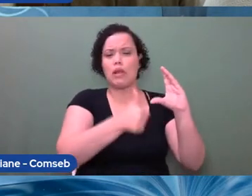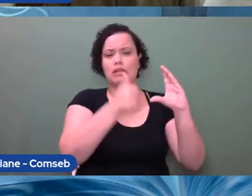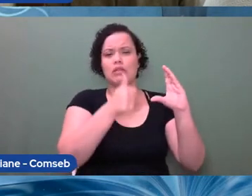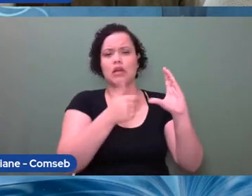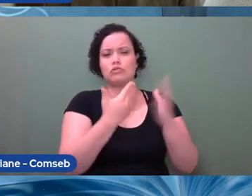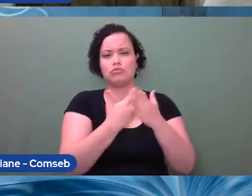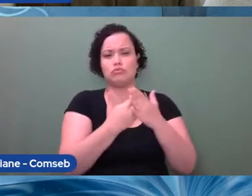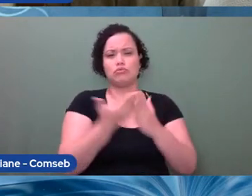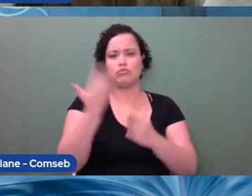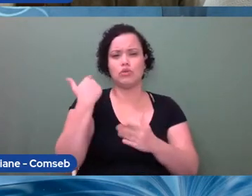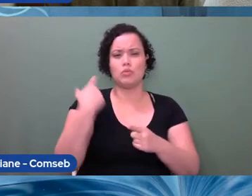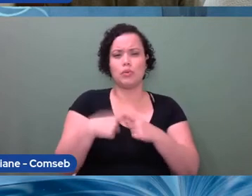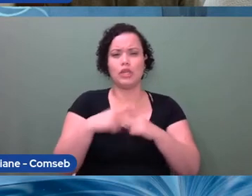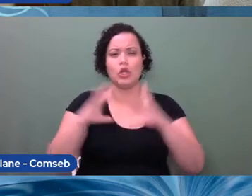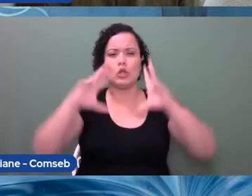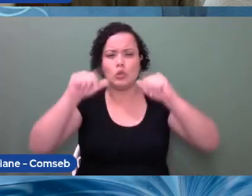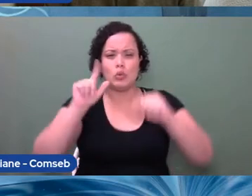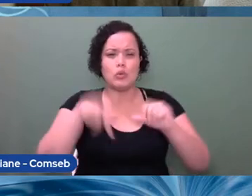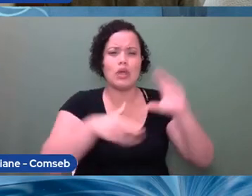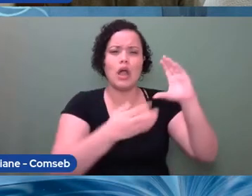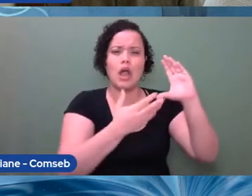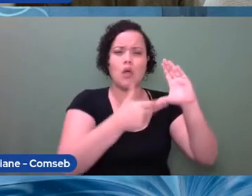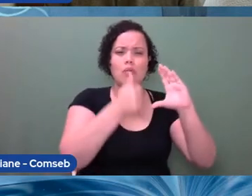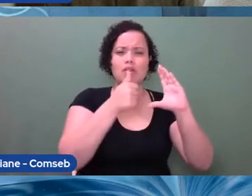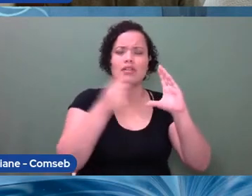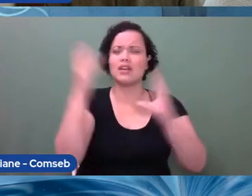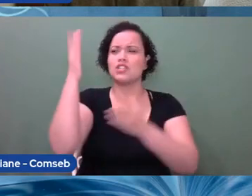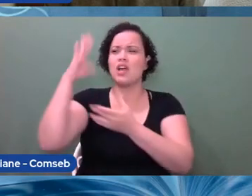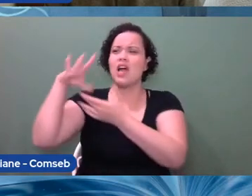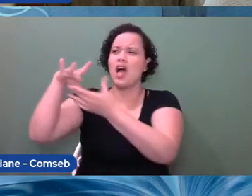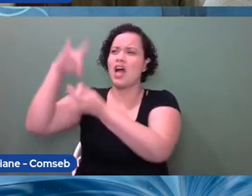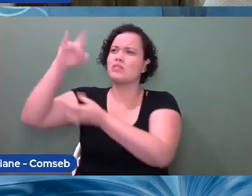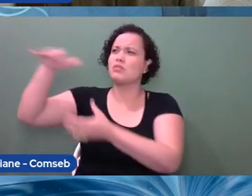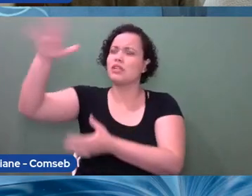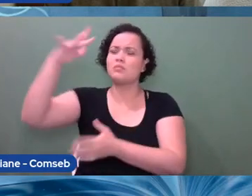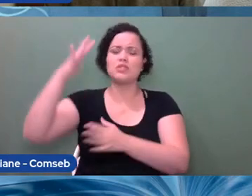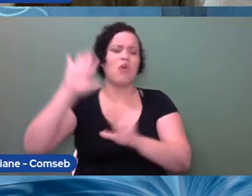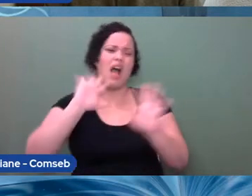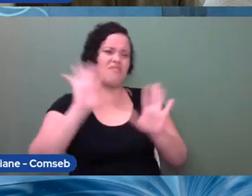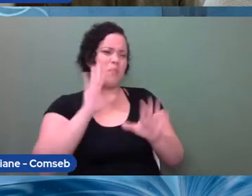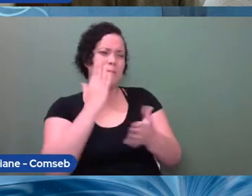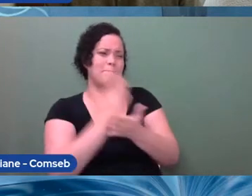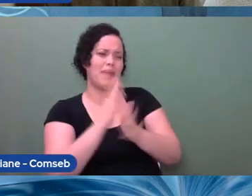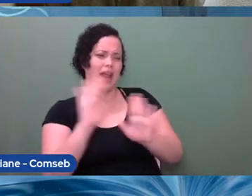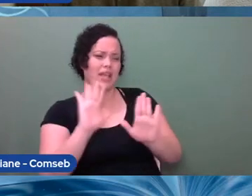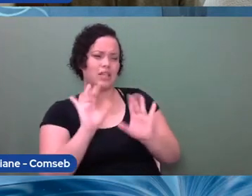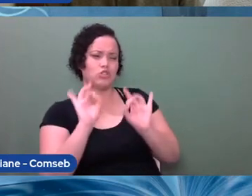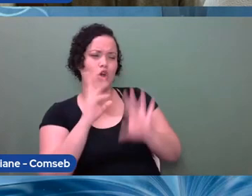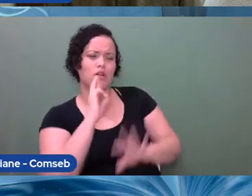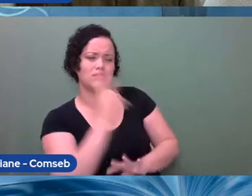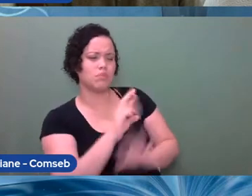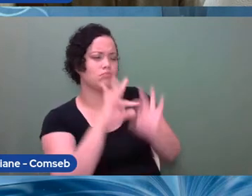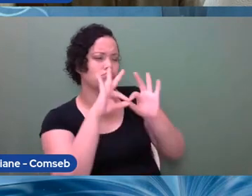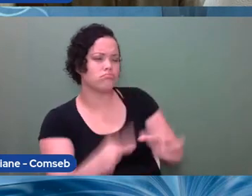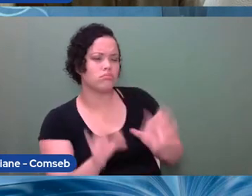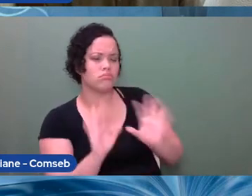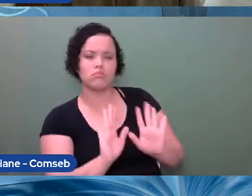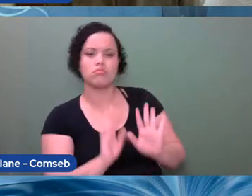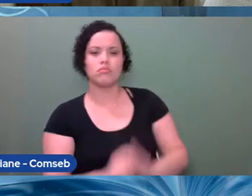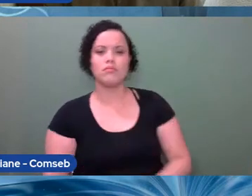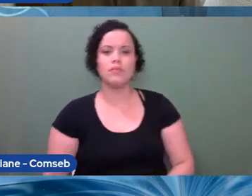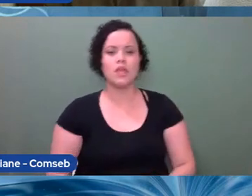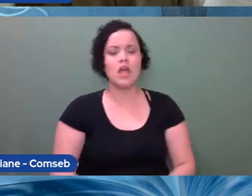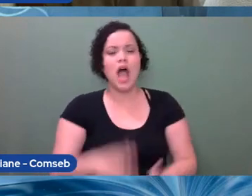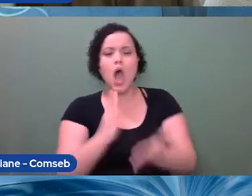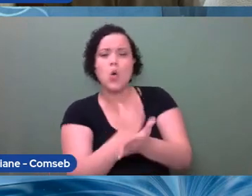tudo que é atributo. A espiritualidade, olha, vamos parar por aqui. Então, você veja que a espiritualidade diz, aí existem aqui alguns dos atributos da